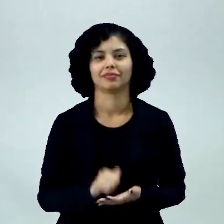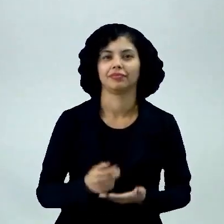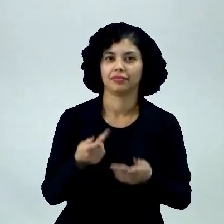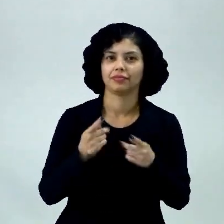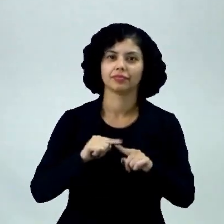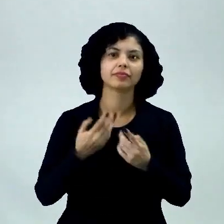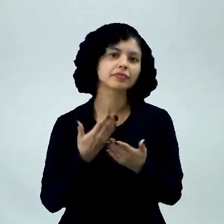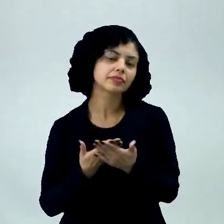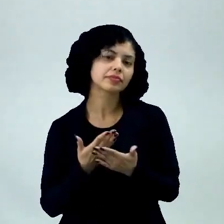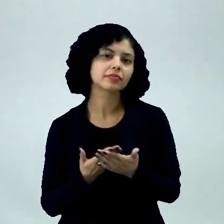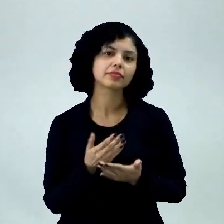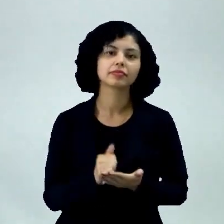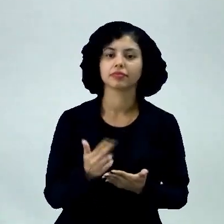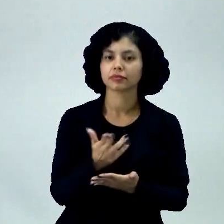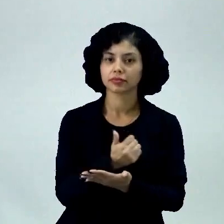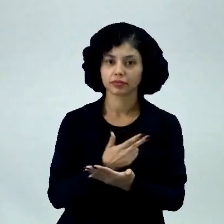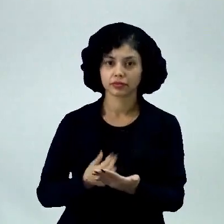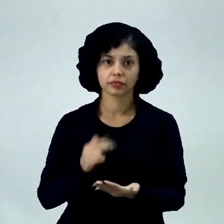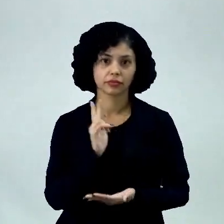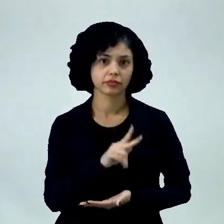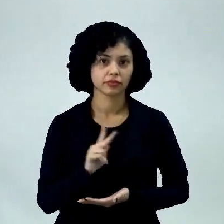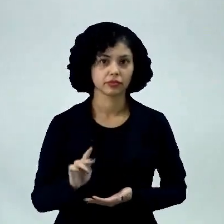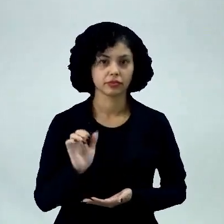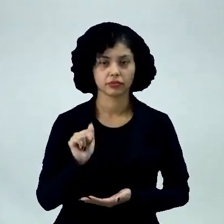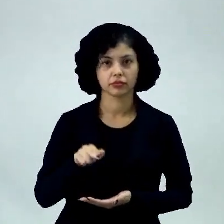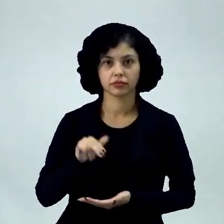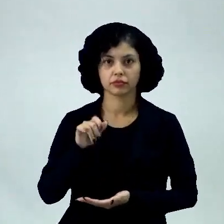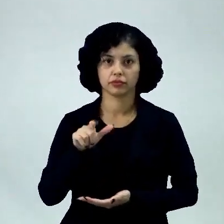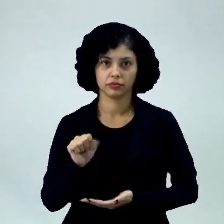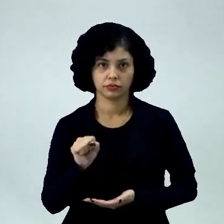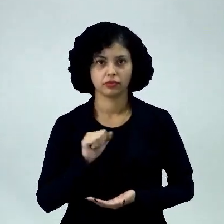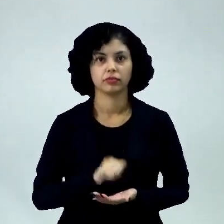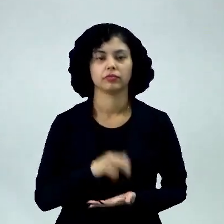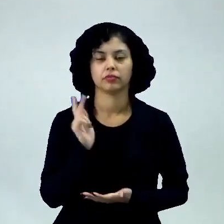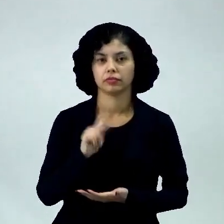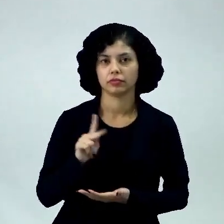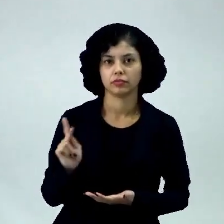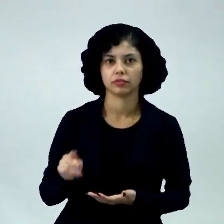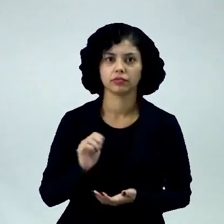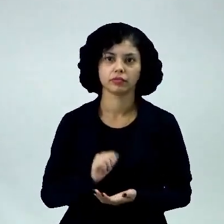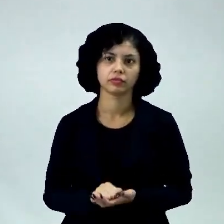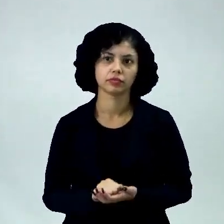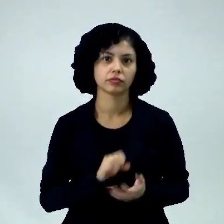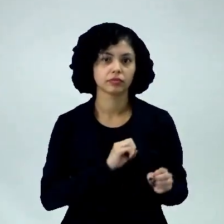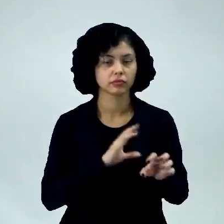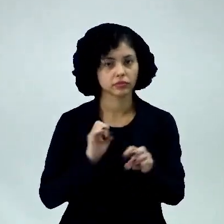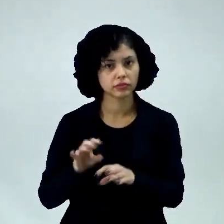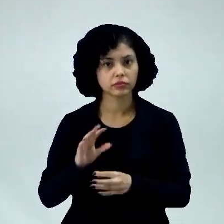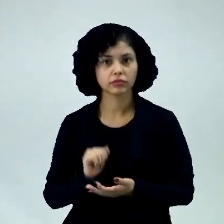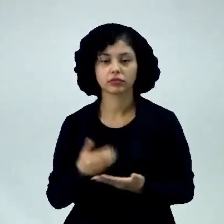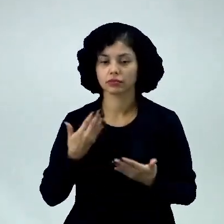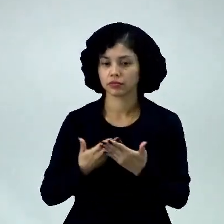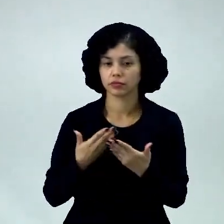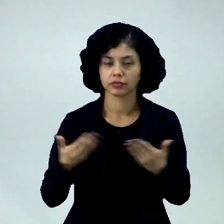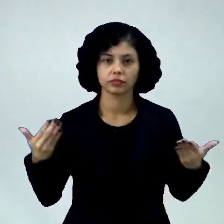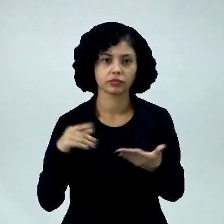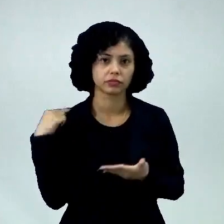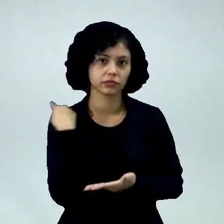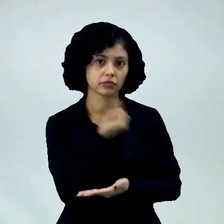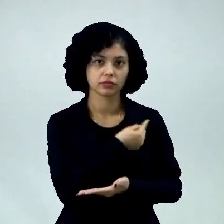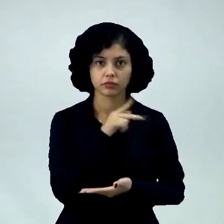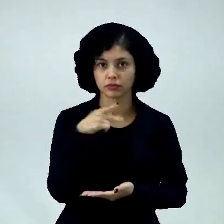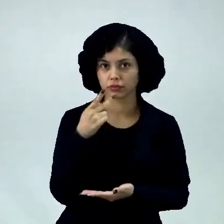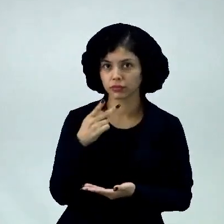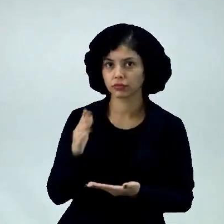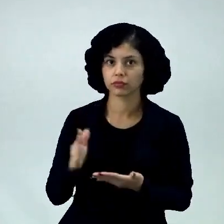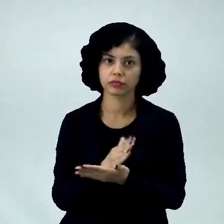Olá, seja bem-vindo a mais uma aula de arte. Eu sou Anailson Mesquita, professor da Rede Estadual de Ensino. E na aula de hoje, gente, nós vamos falar